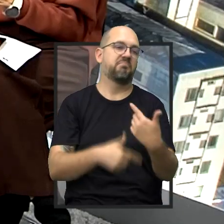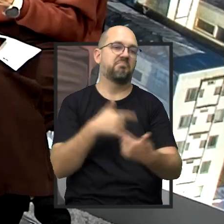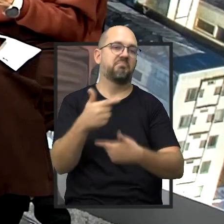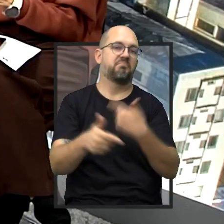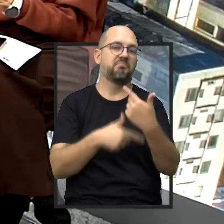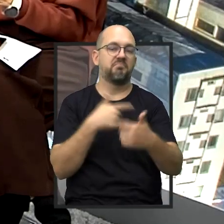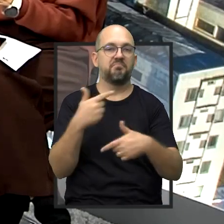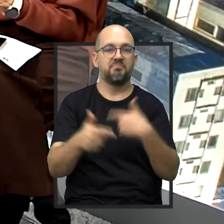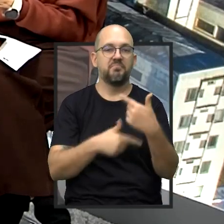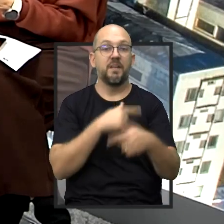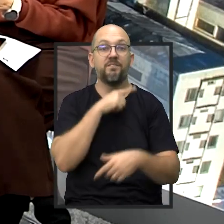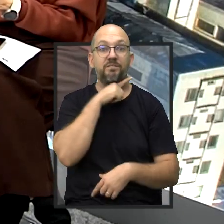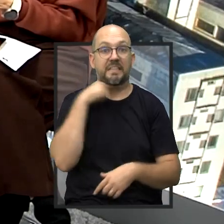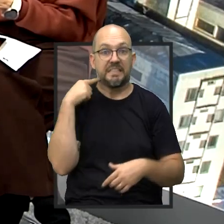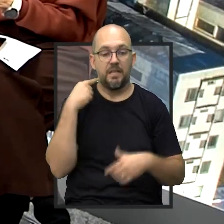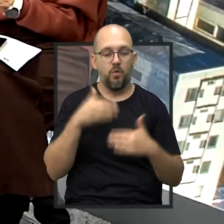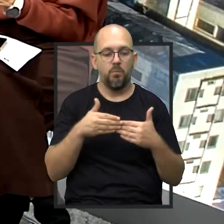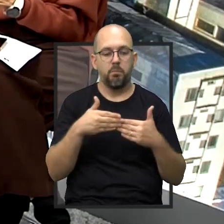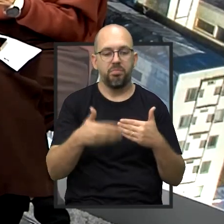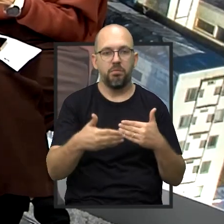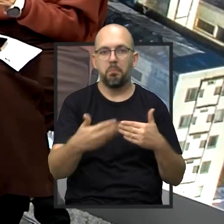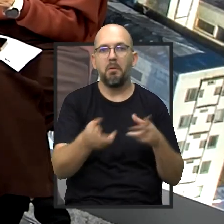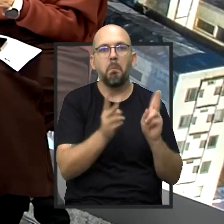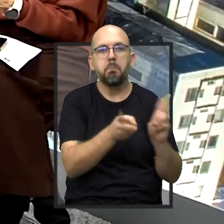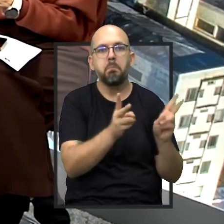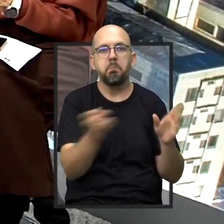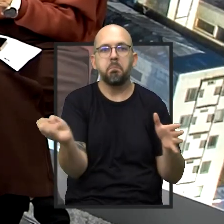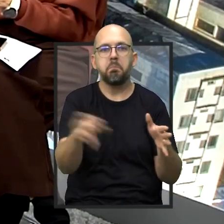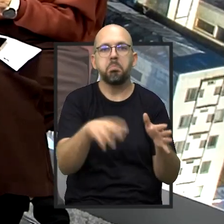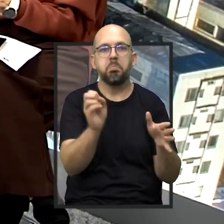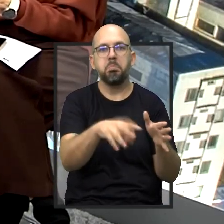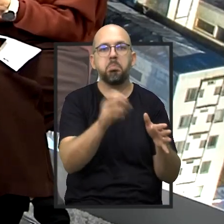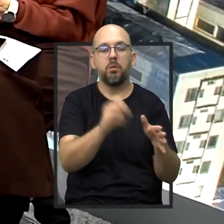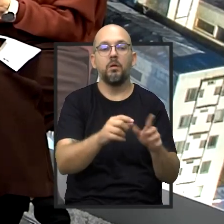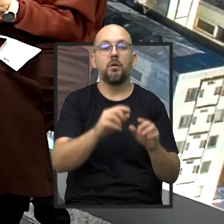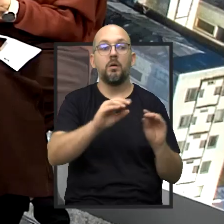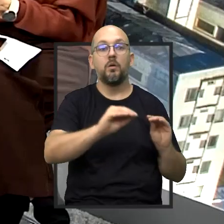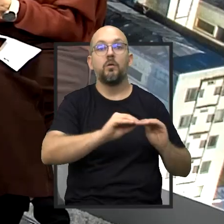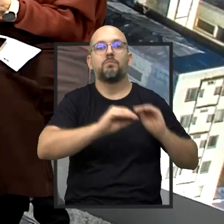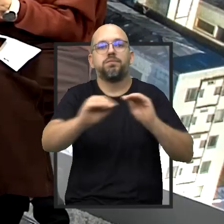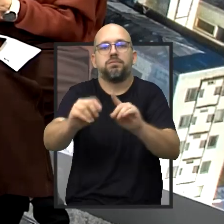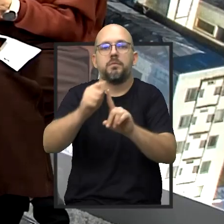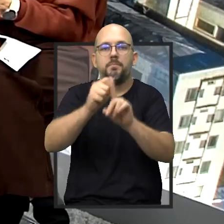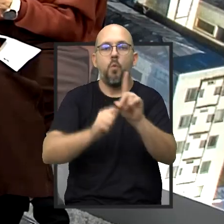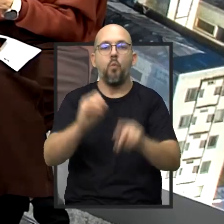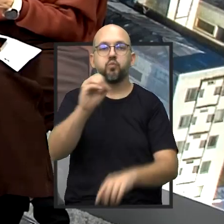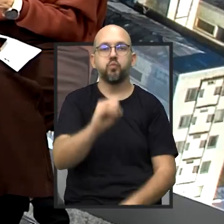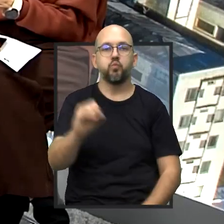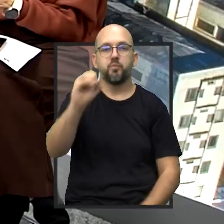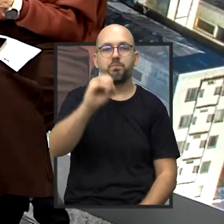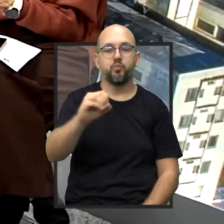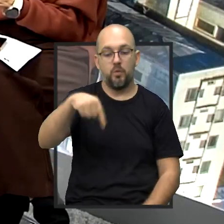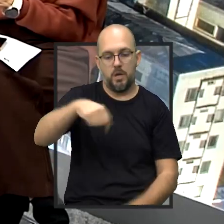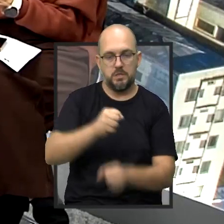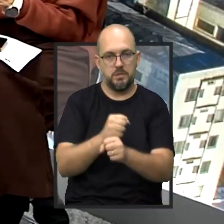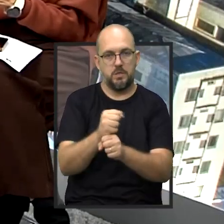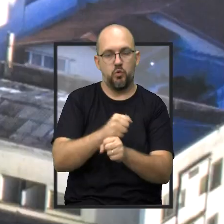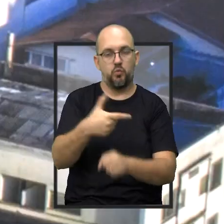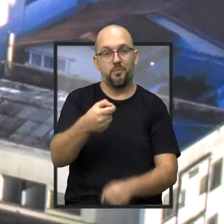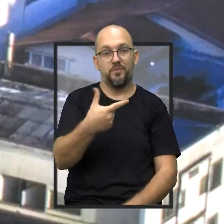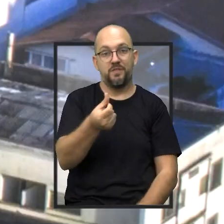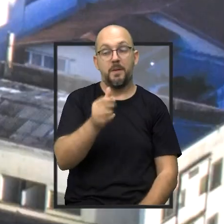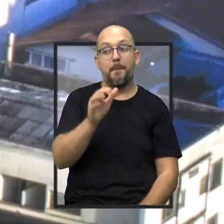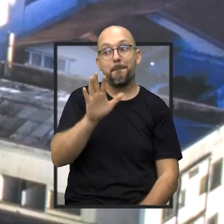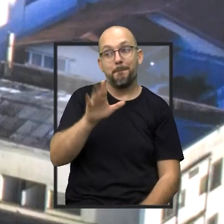licenciamento provisório vencido. No entanto, ele foi prorrogado até outubro deste ano. Só que, no